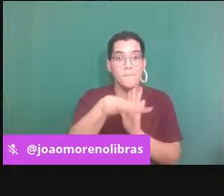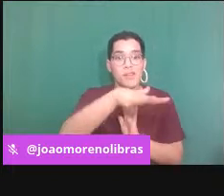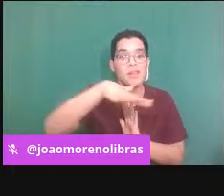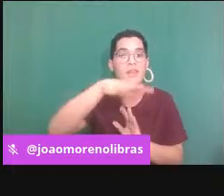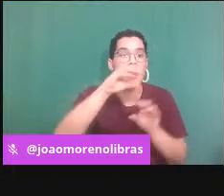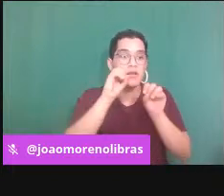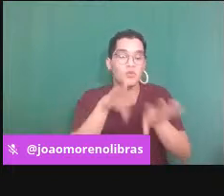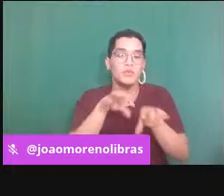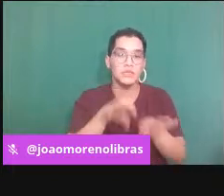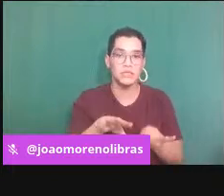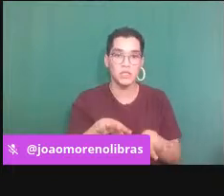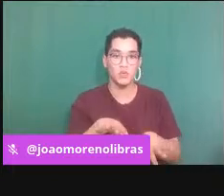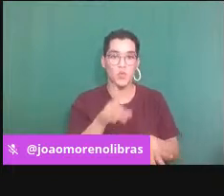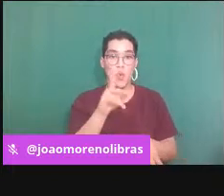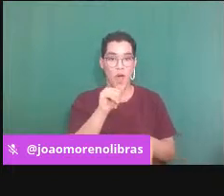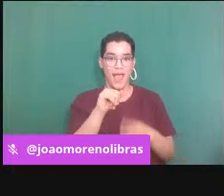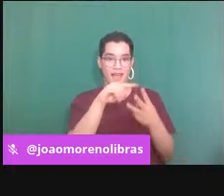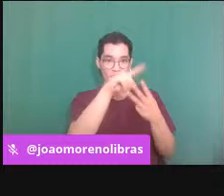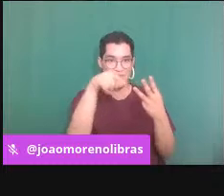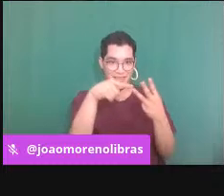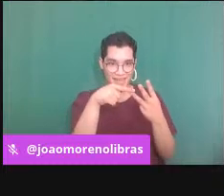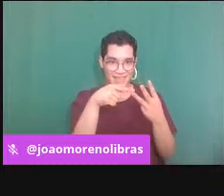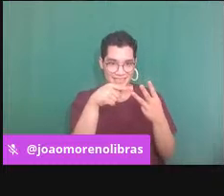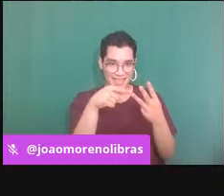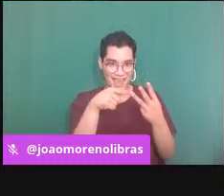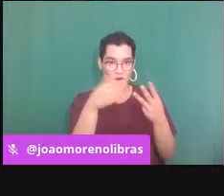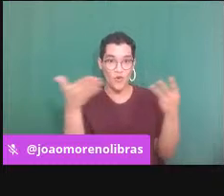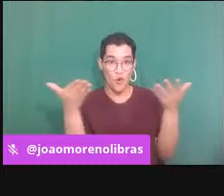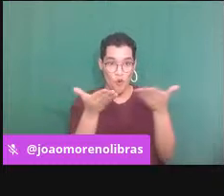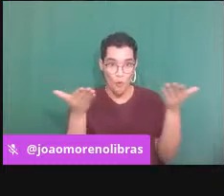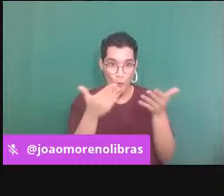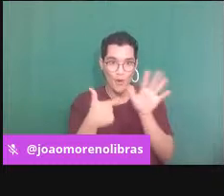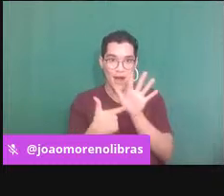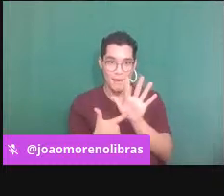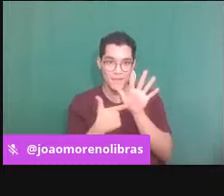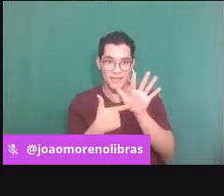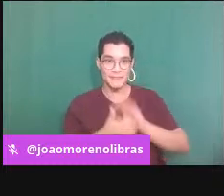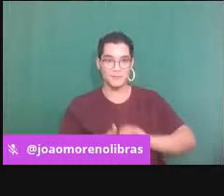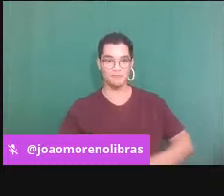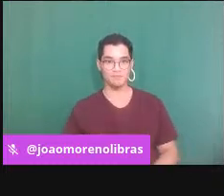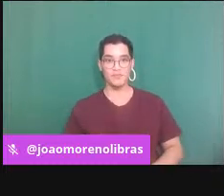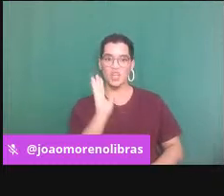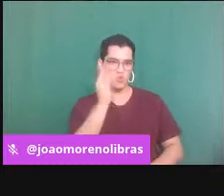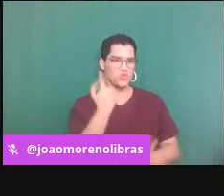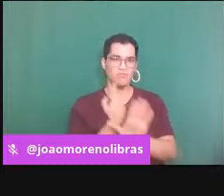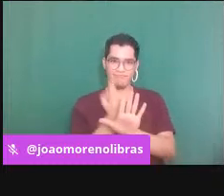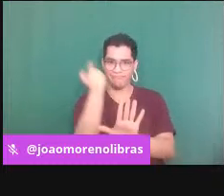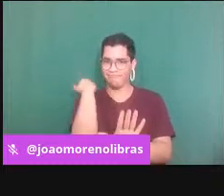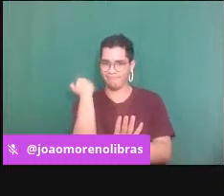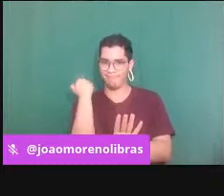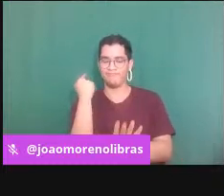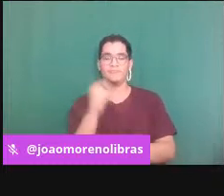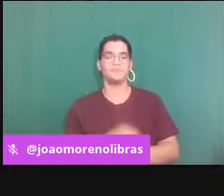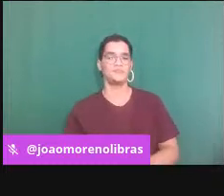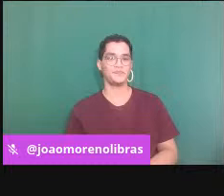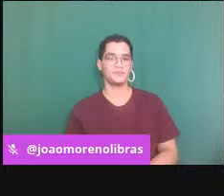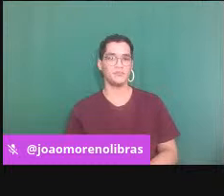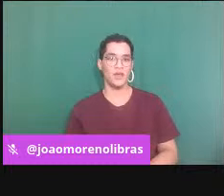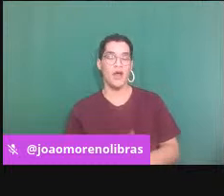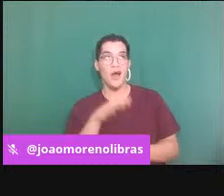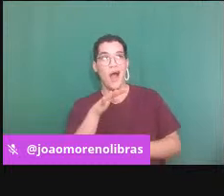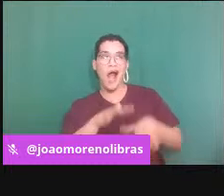terceiro tópico aqui da nossa apresentação. Então, às vezes nos perguntamos, né?